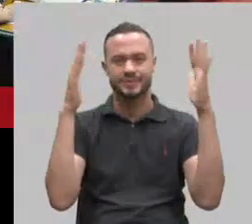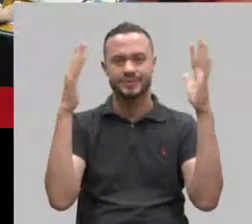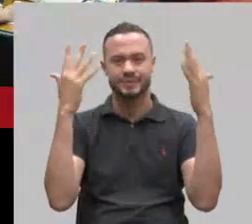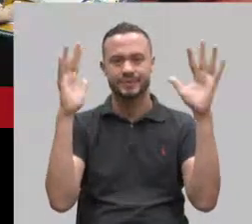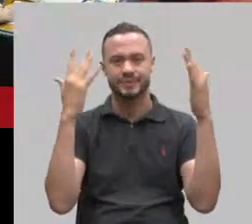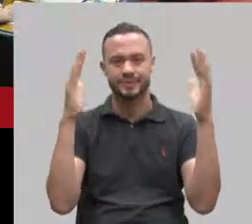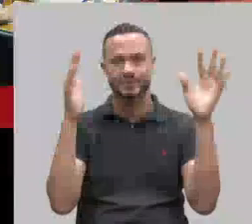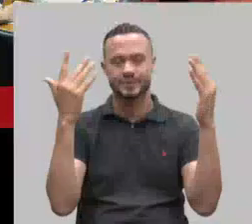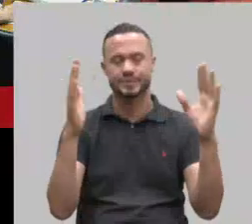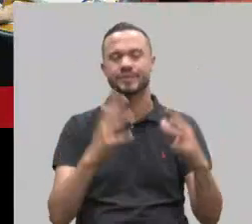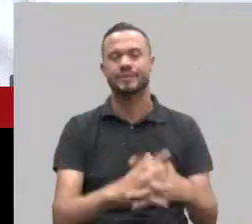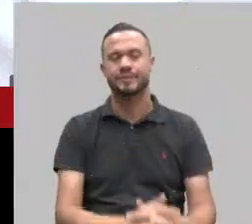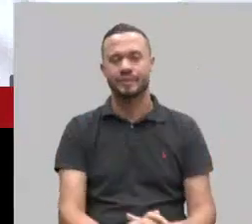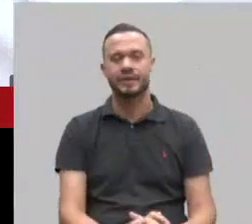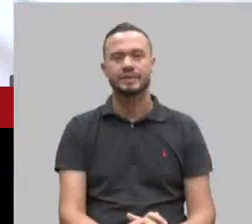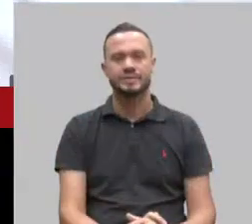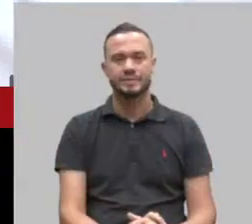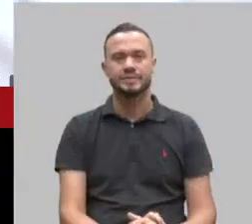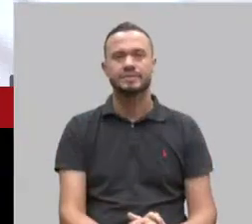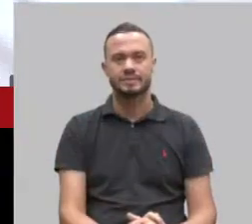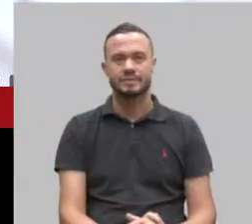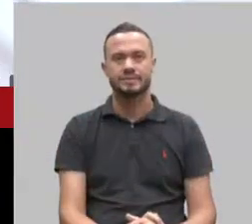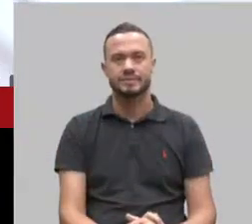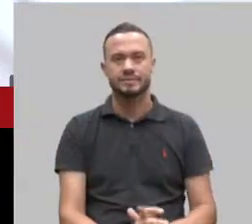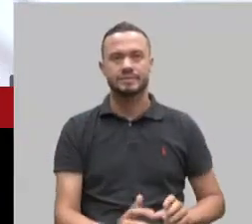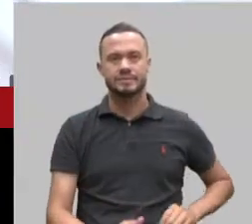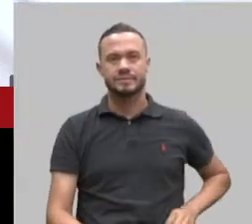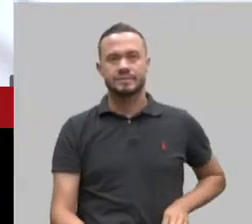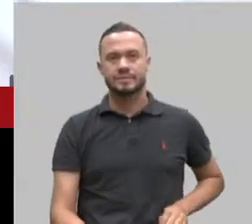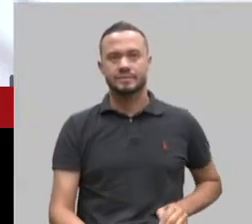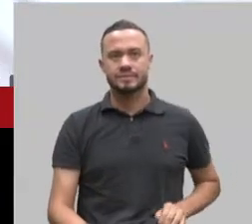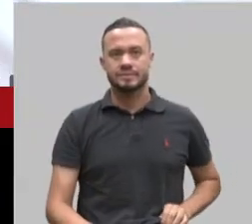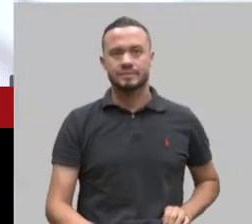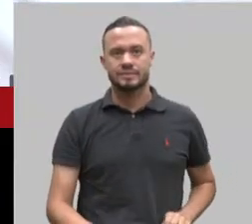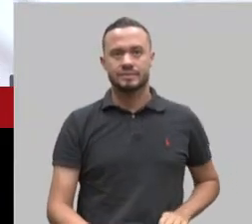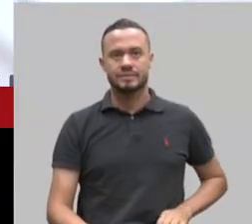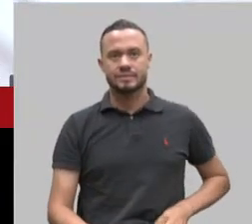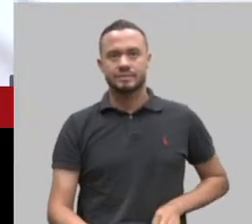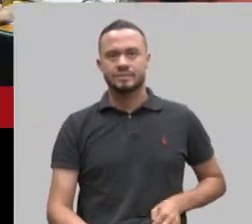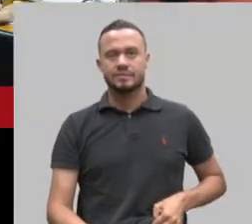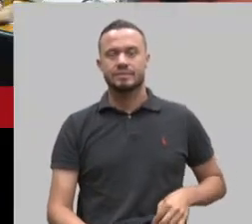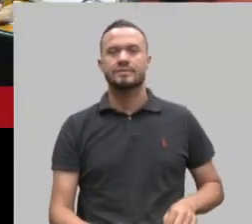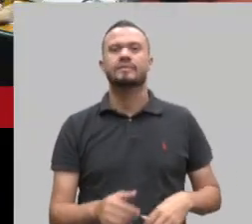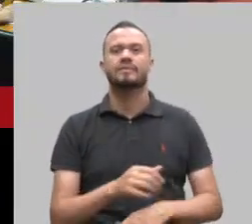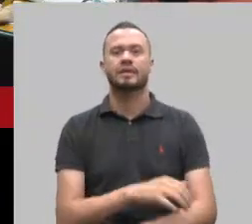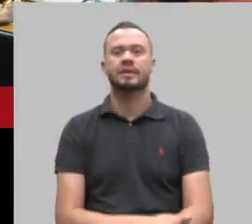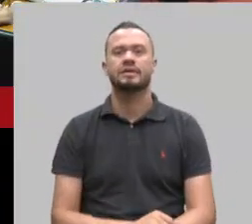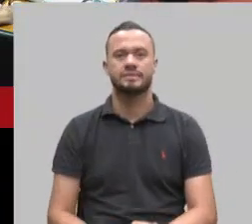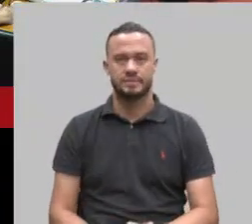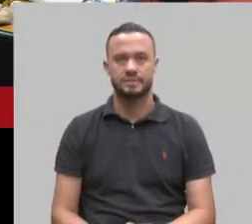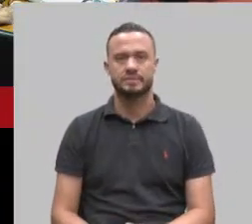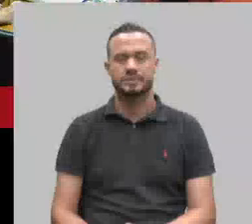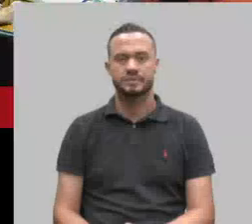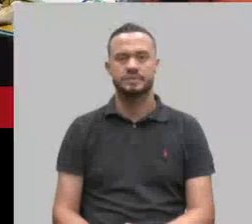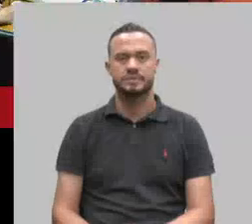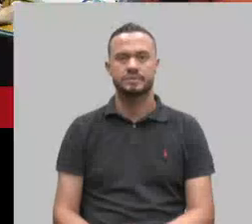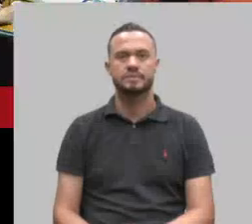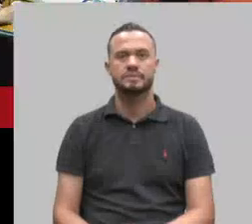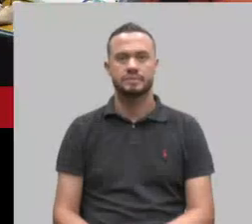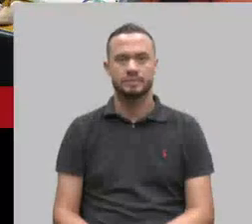Obrigada pode pode falar pode começar pode